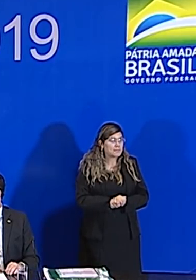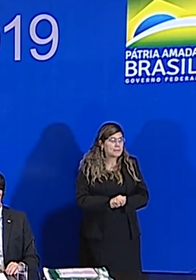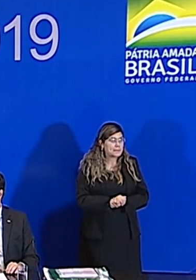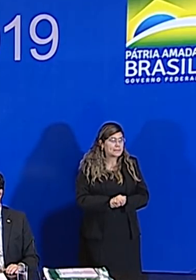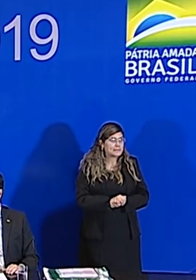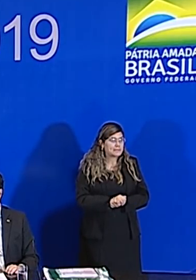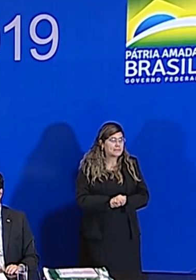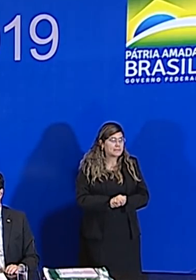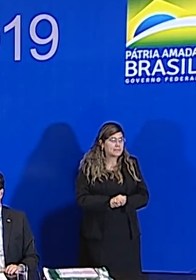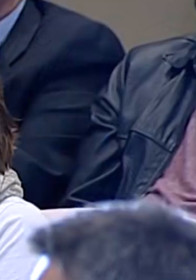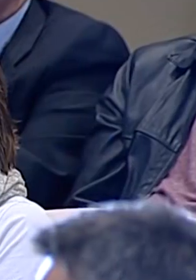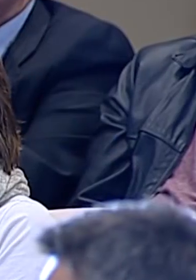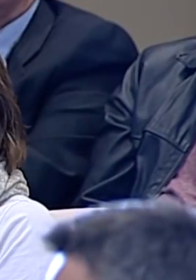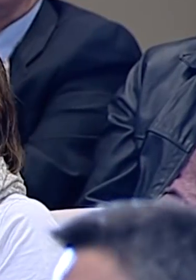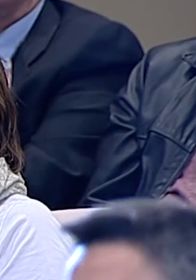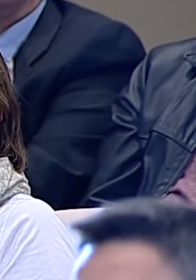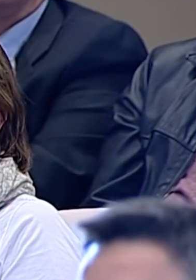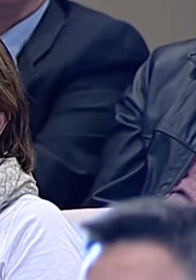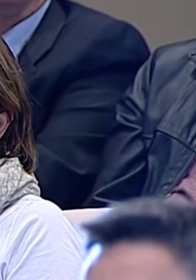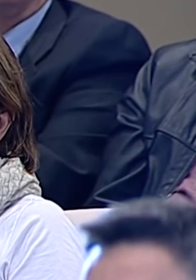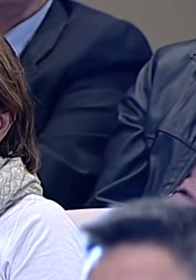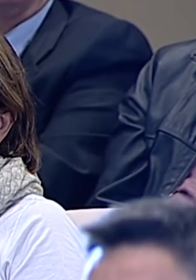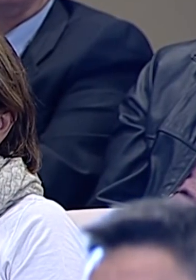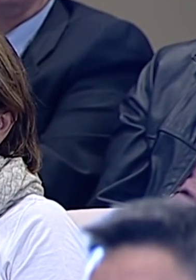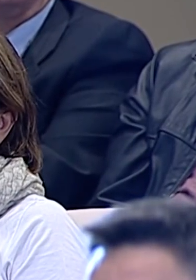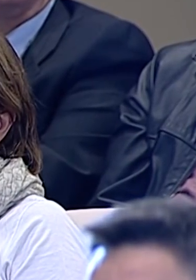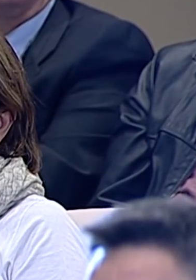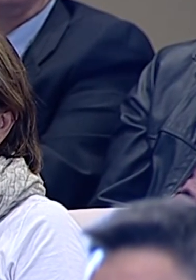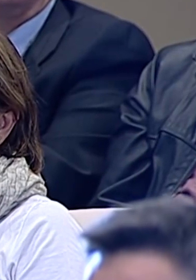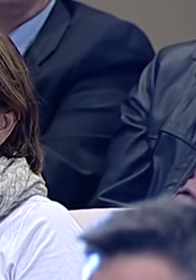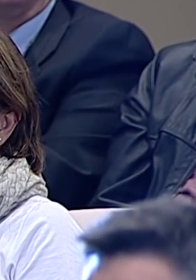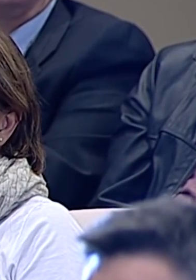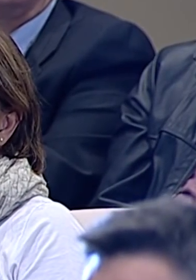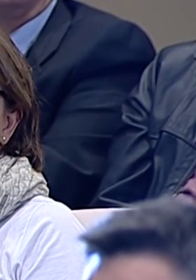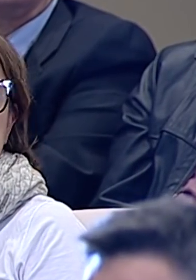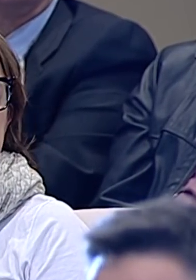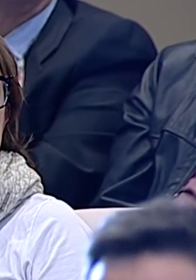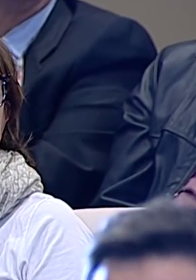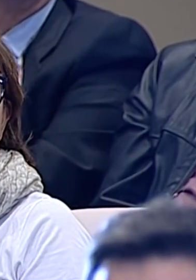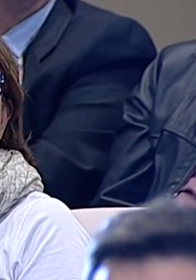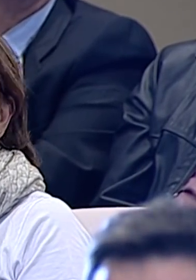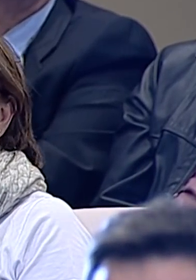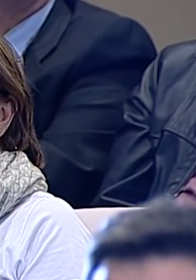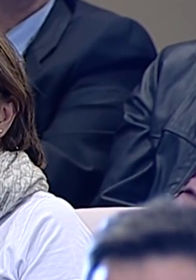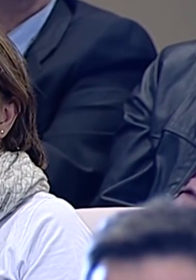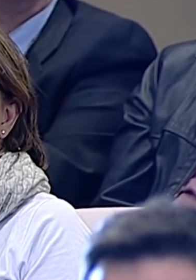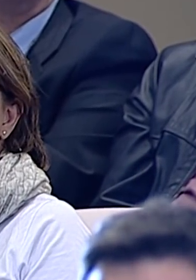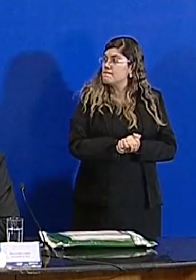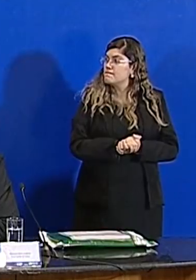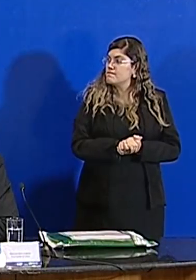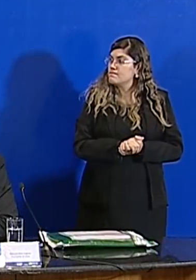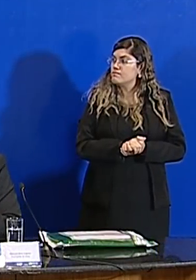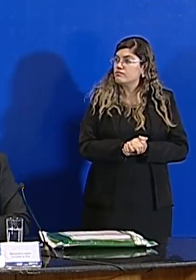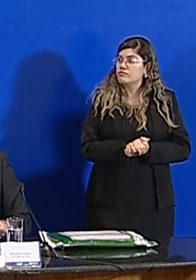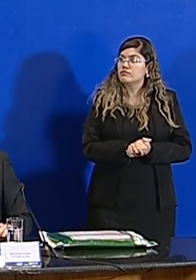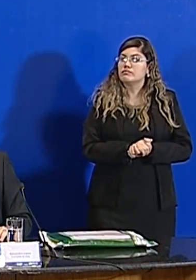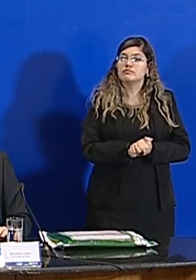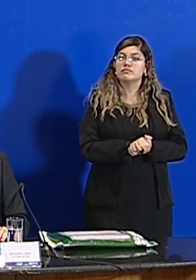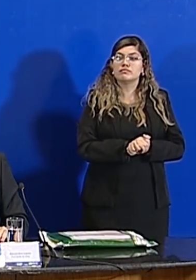Eu gostaria dos números, né? Os números vão estar disponibilizados. Agora? É. Eles vão passar os números depois para